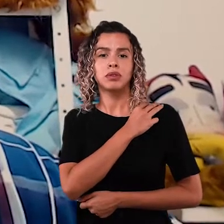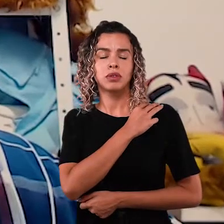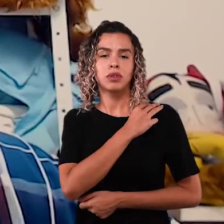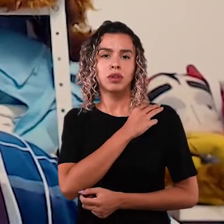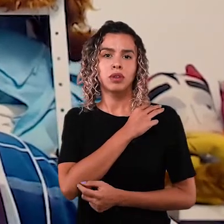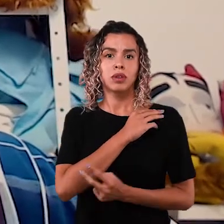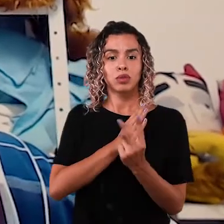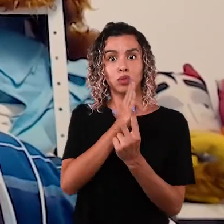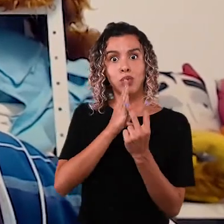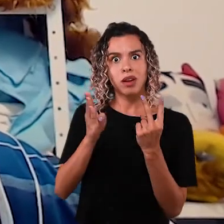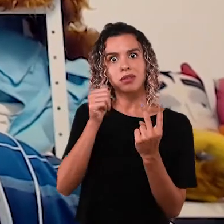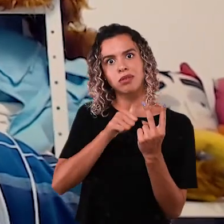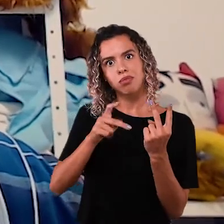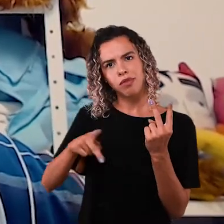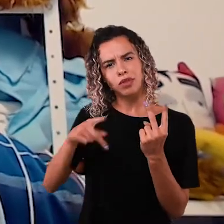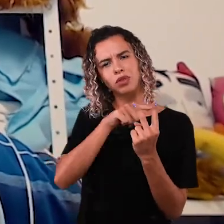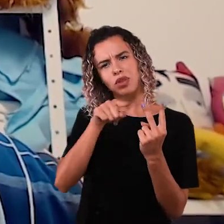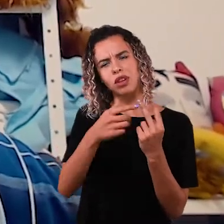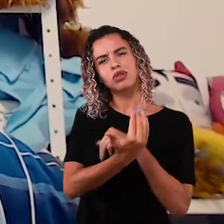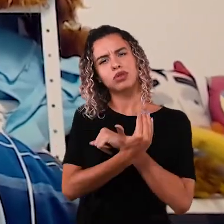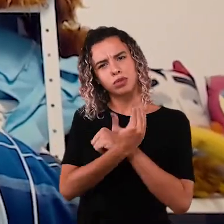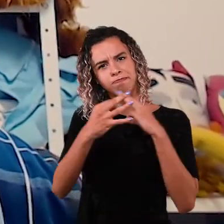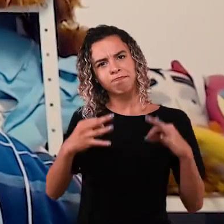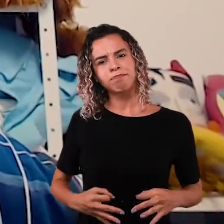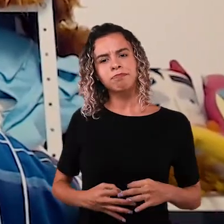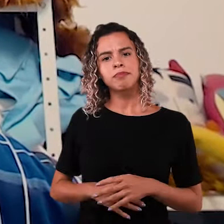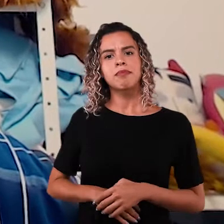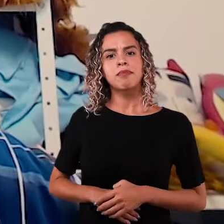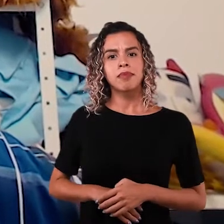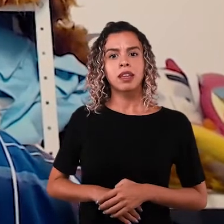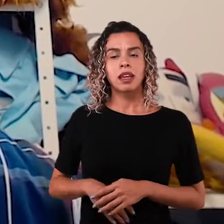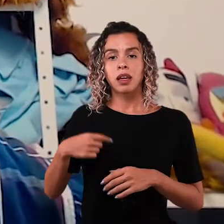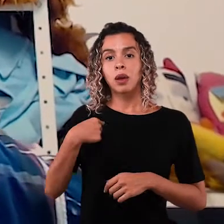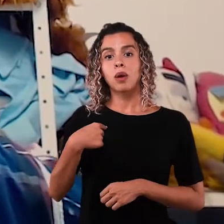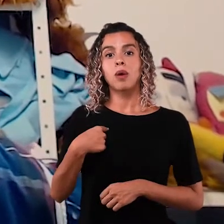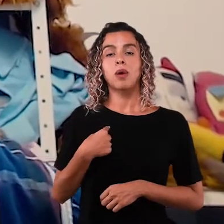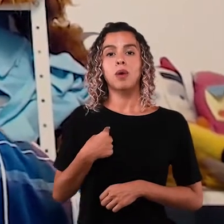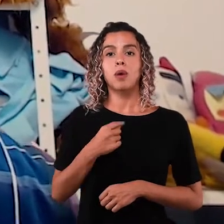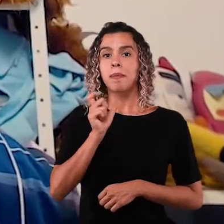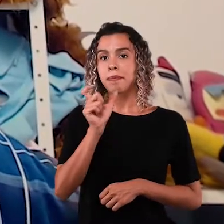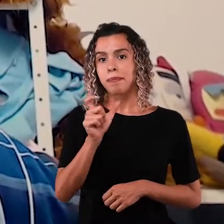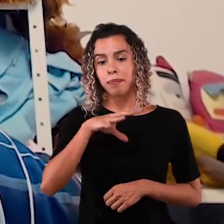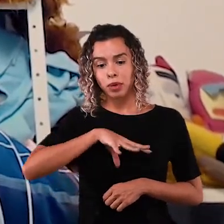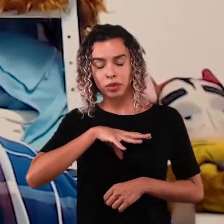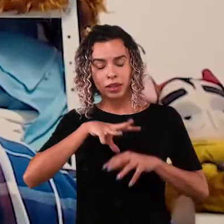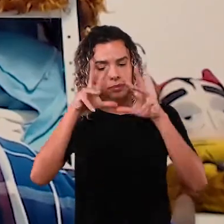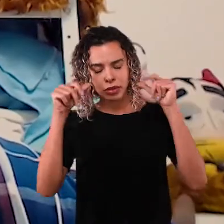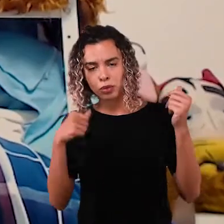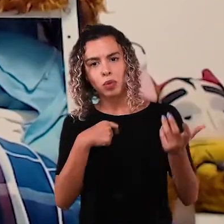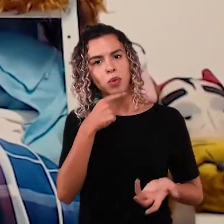Fábio. 2 excelentes professoras que me ajudaram muito, que quebraram esse meu problema com abstração em português.